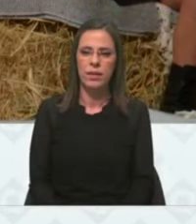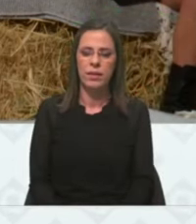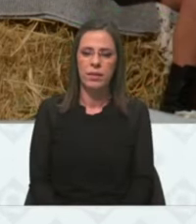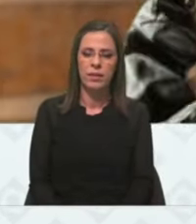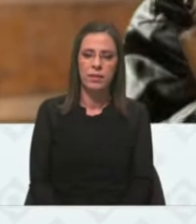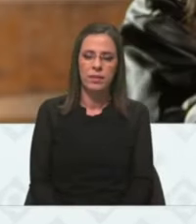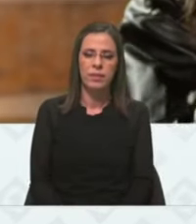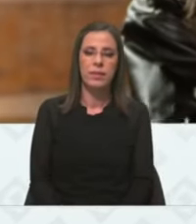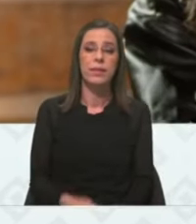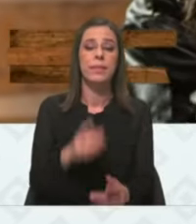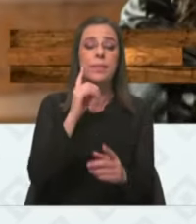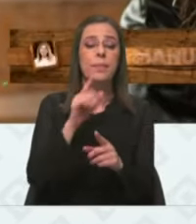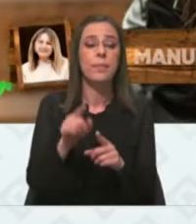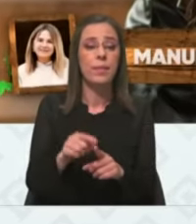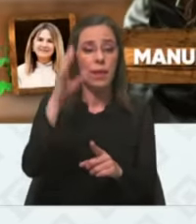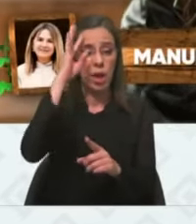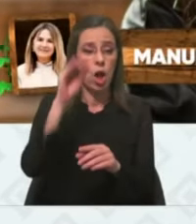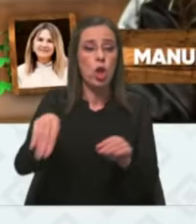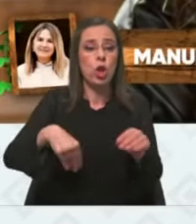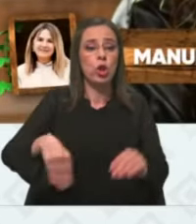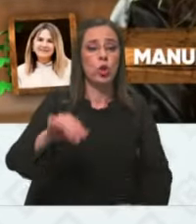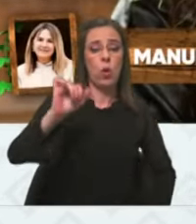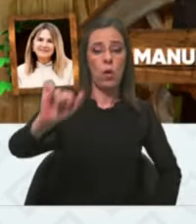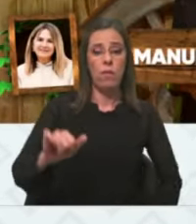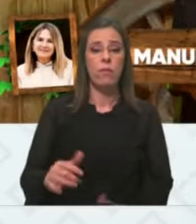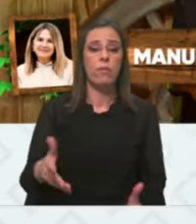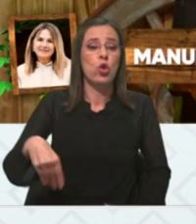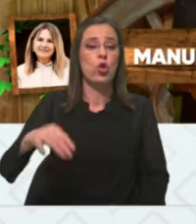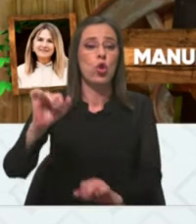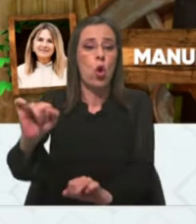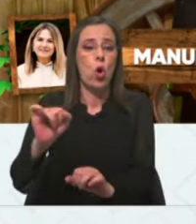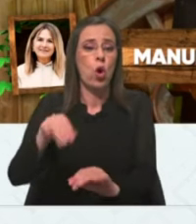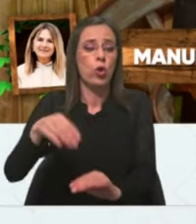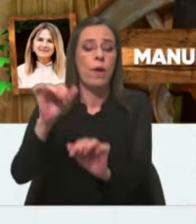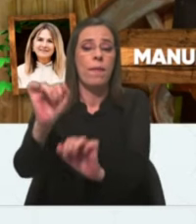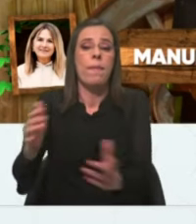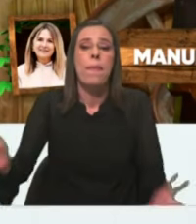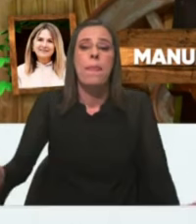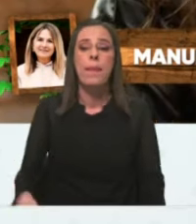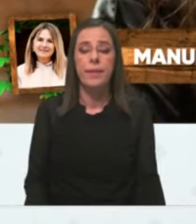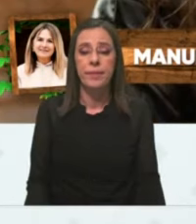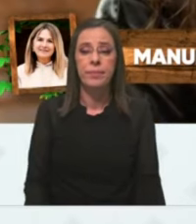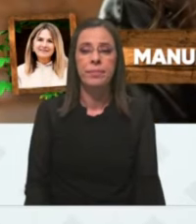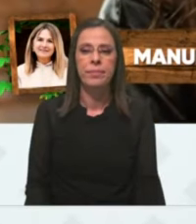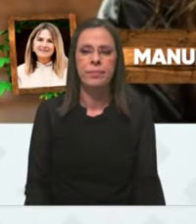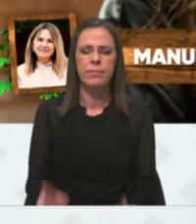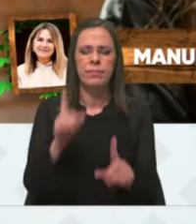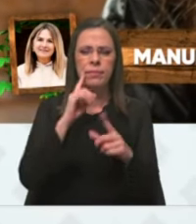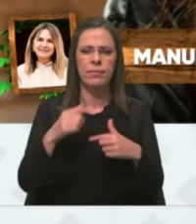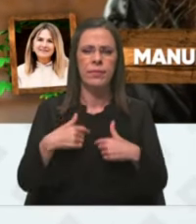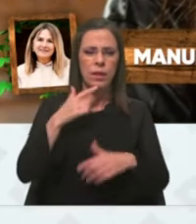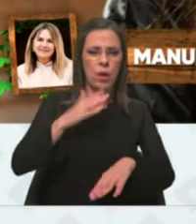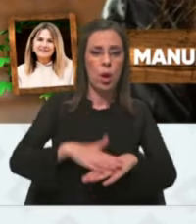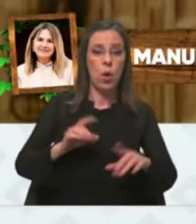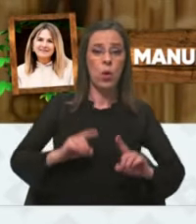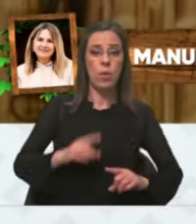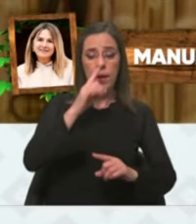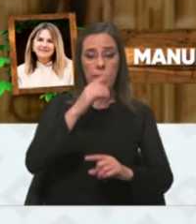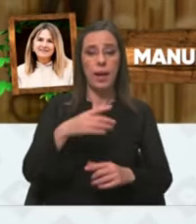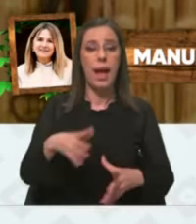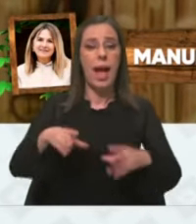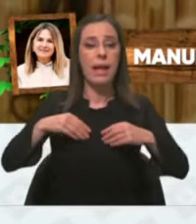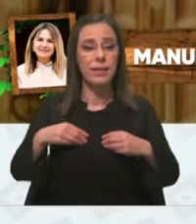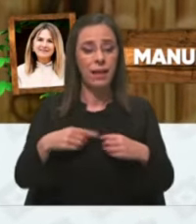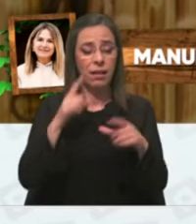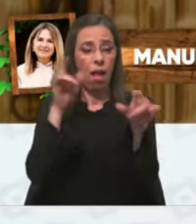Sim, a Marilyn fez o seu jogo, foi para ali jogar e está a fazer o seu jogo, portanto, acho que não é tanto a Marilyn a ter culpa, mas sim quem se deixa manipular. Se